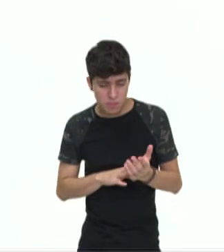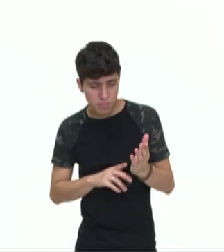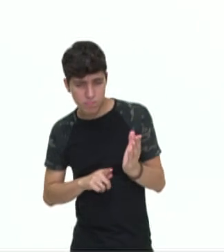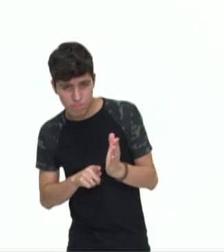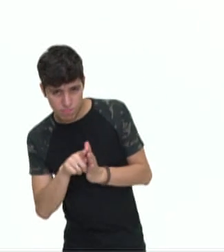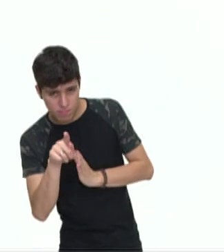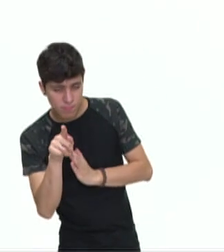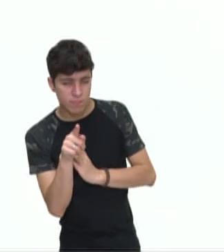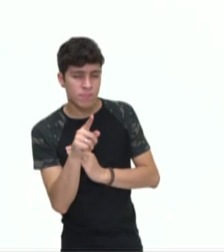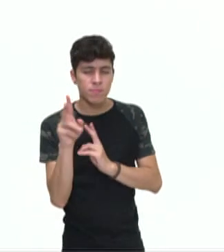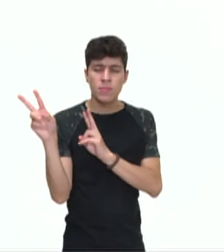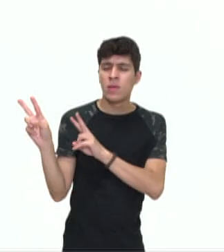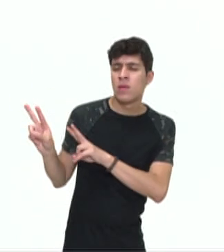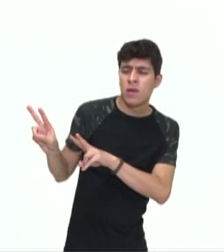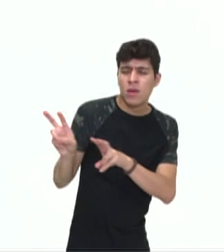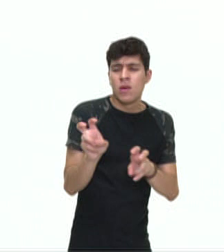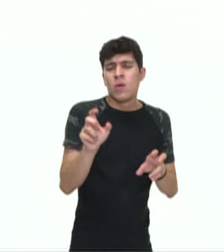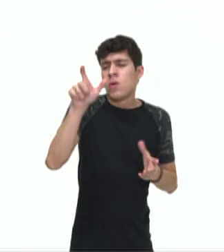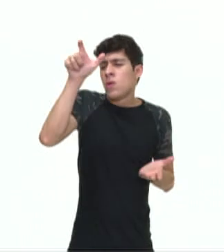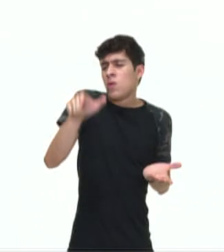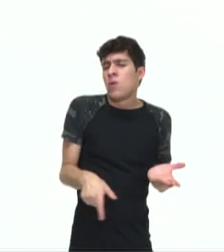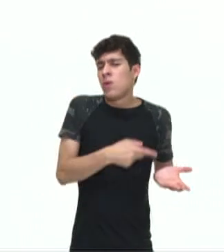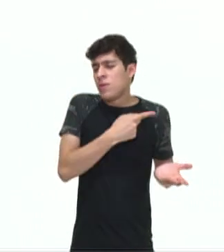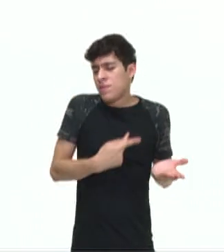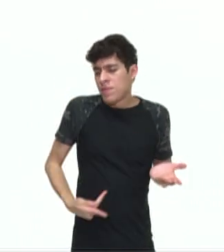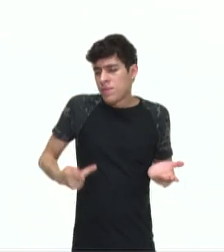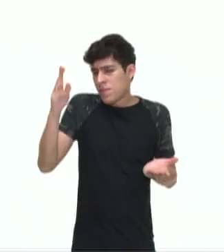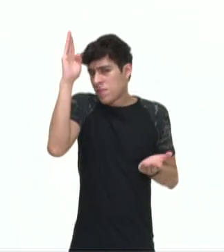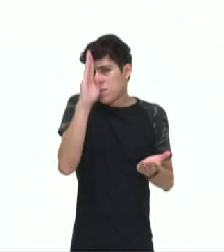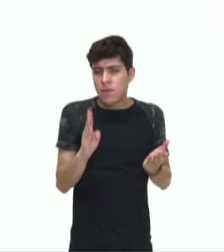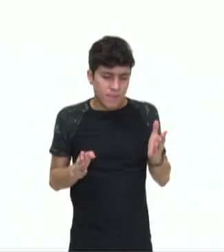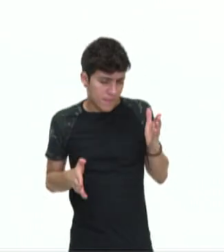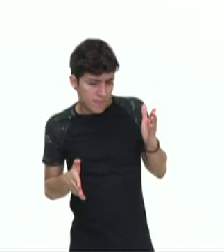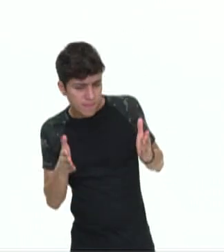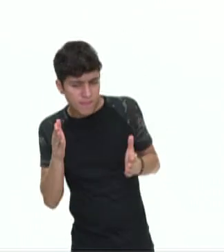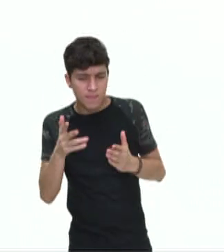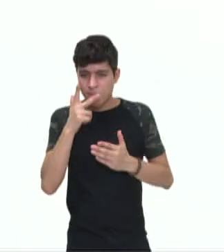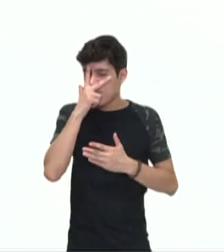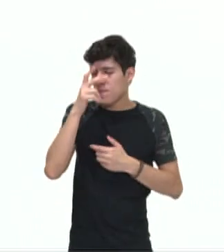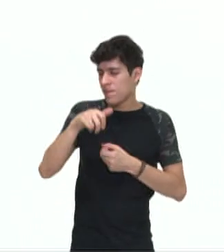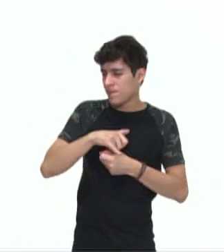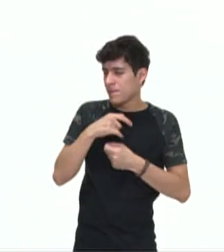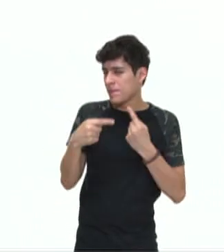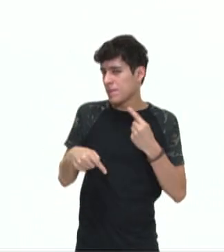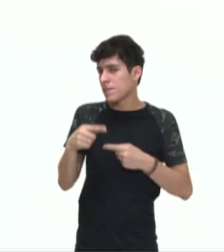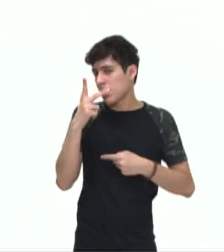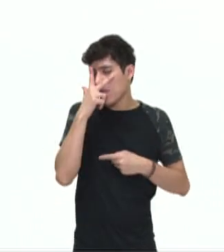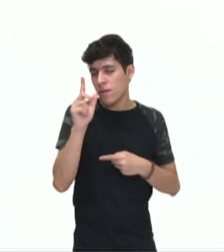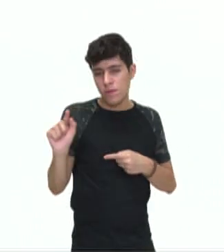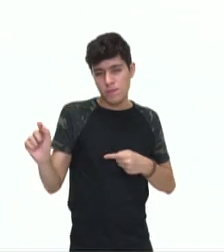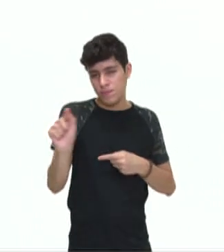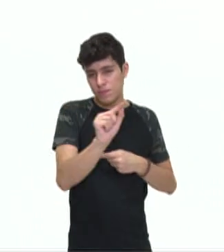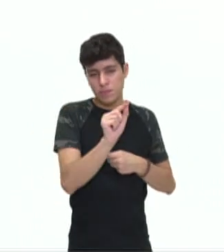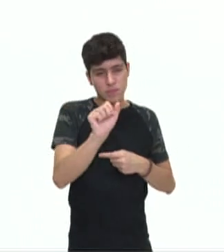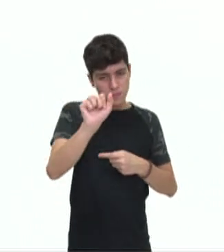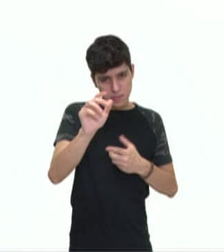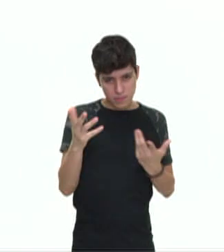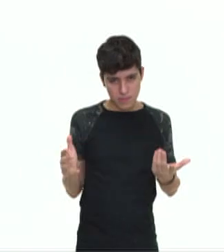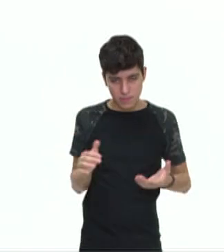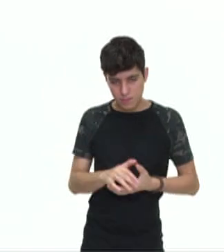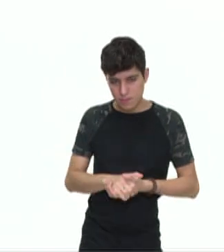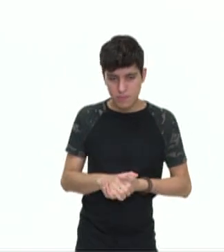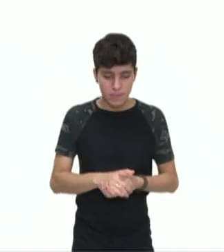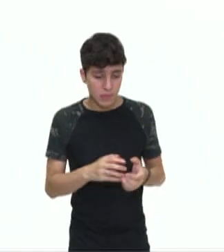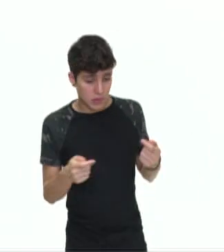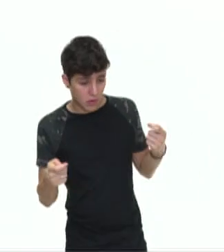vocês, nessa citação, o presidente do Brasil, no período, expressa uma estratégia política no sentido de, letra A,